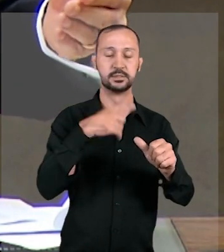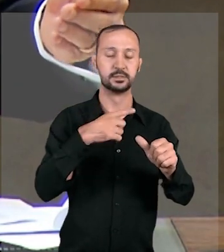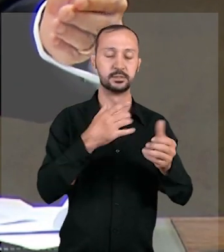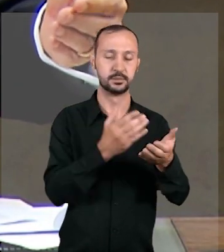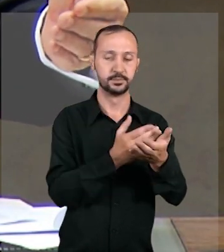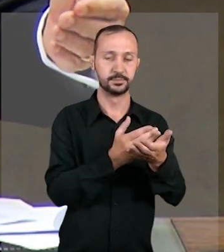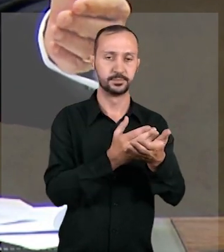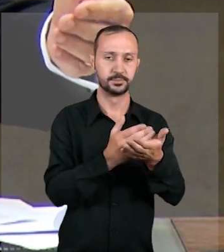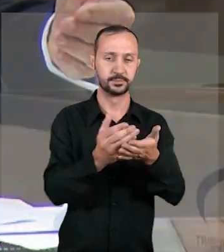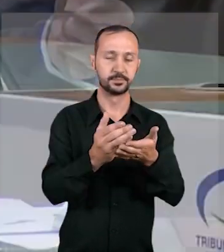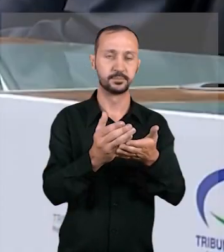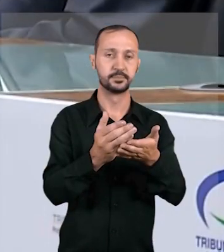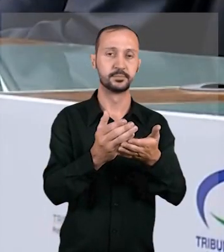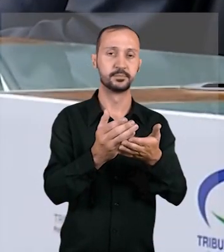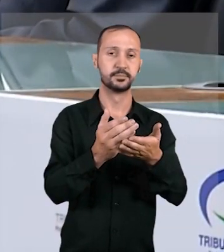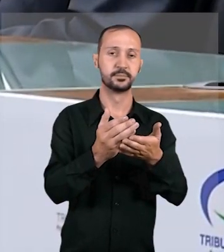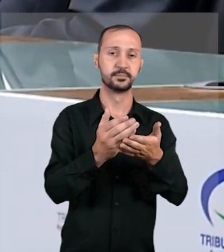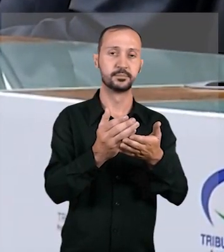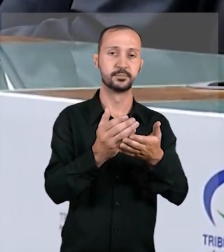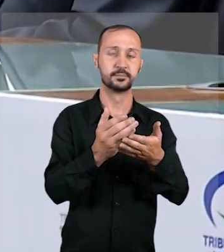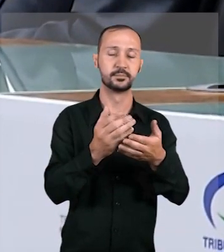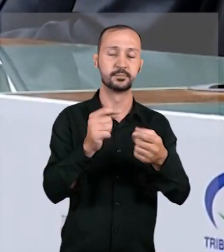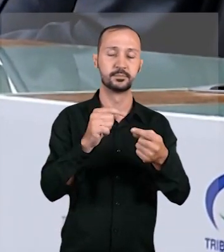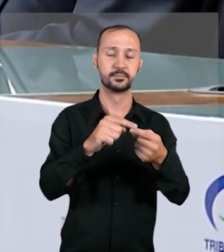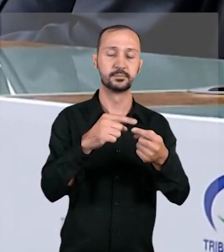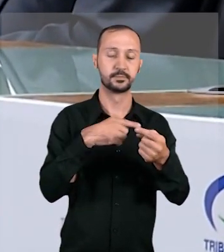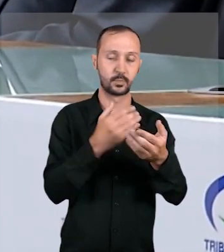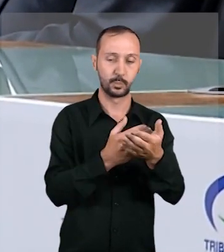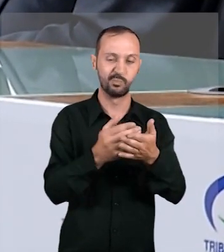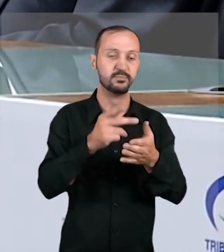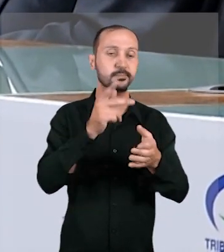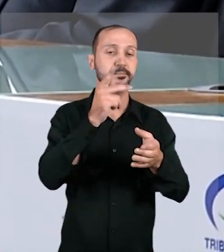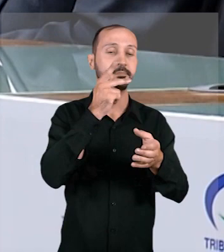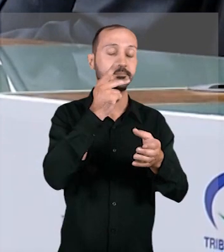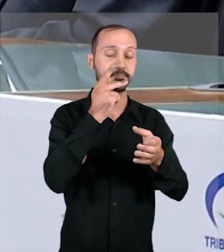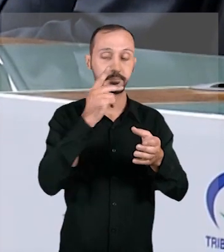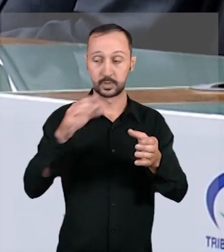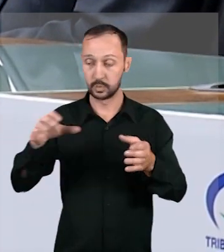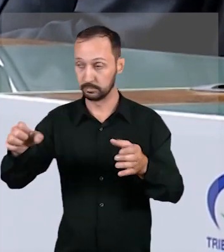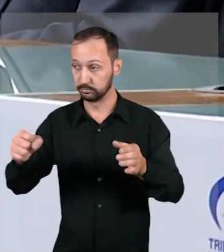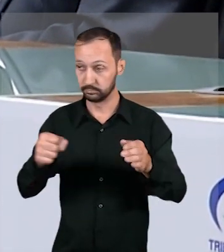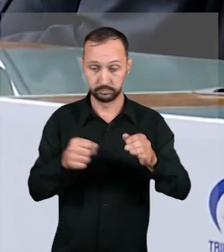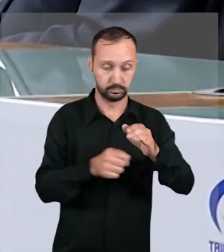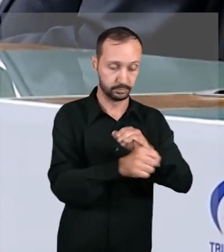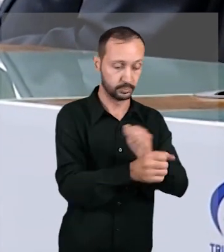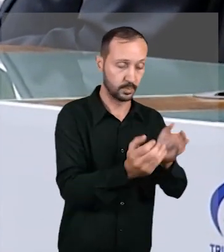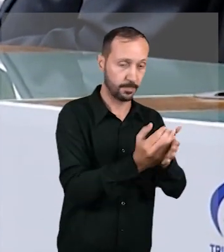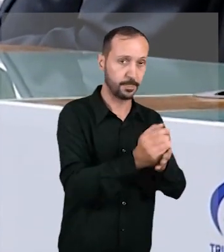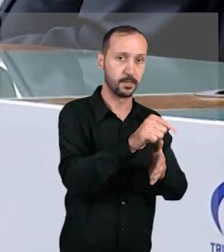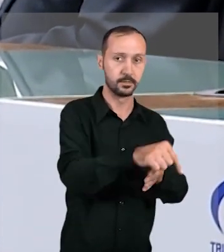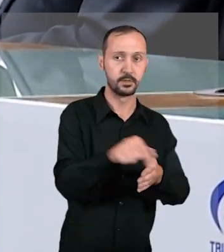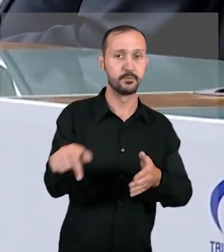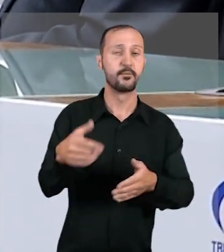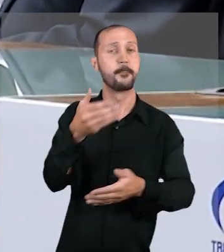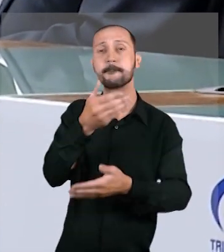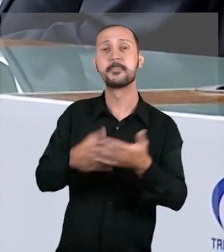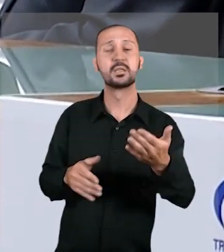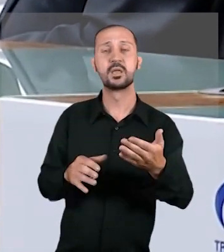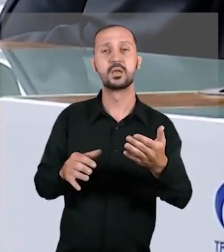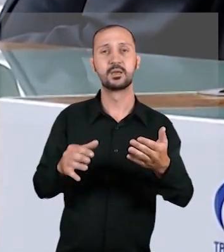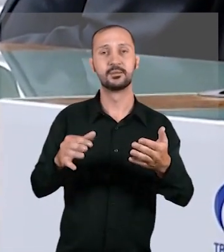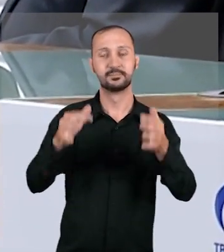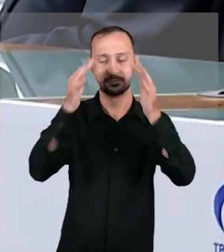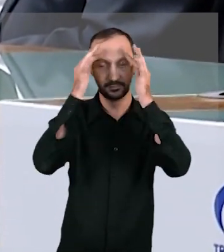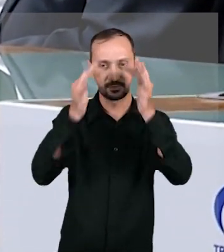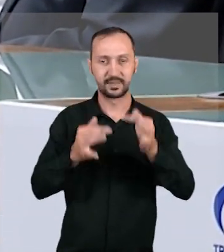num partido que estivesse sendo criado, não incidiria na perda do mandato por infidelidade partidária. Portanto, deu-se um